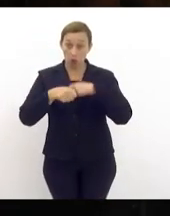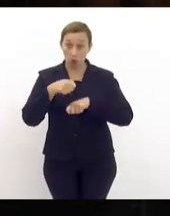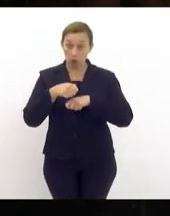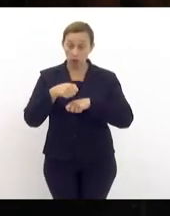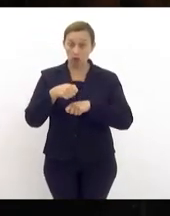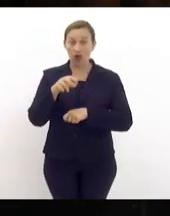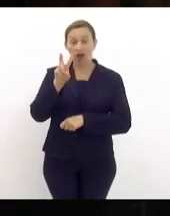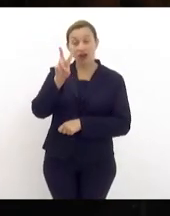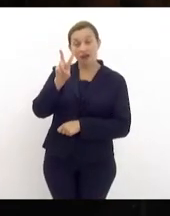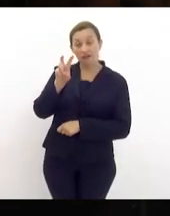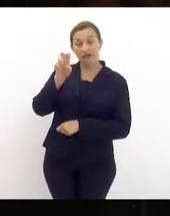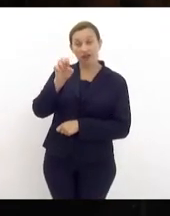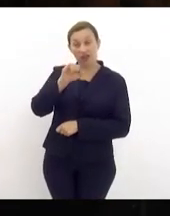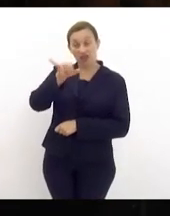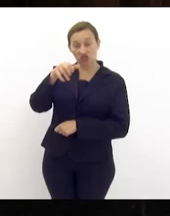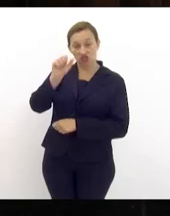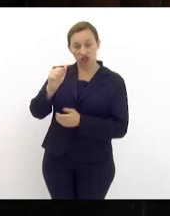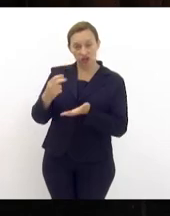ela